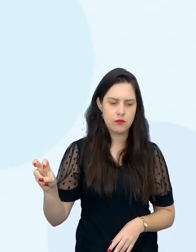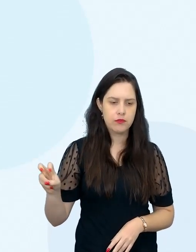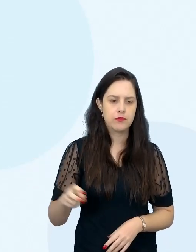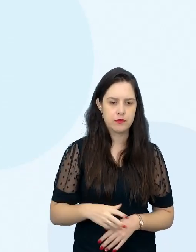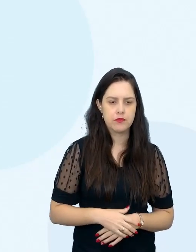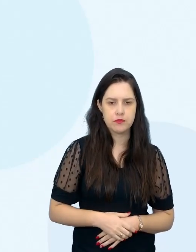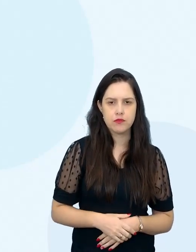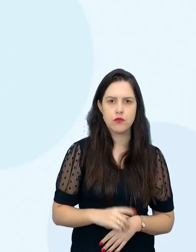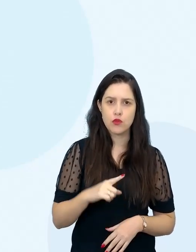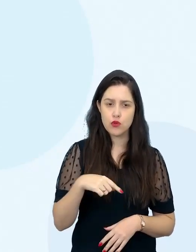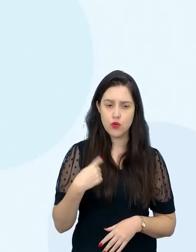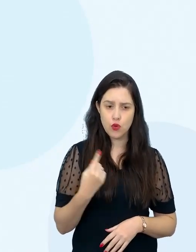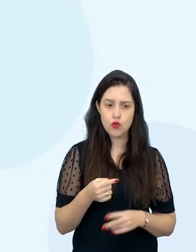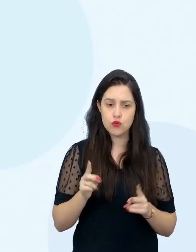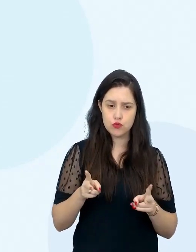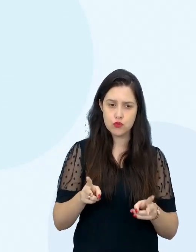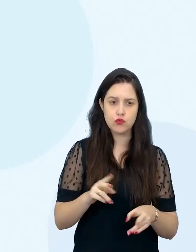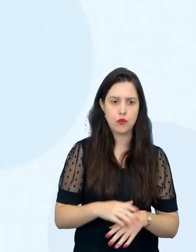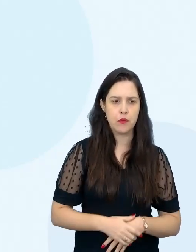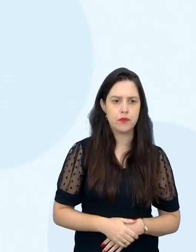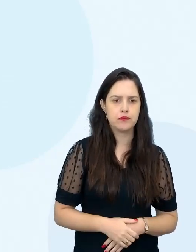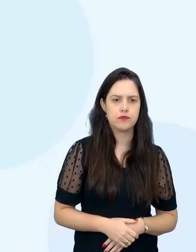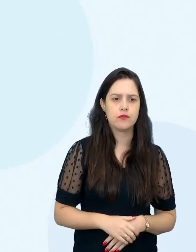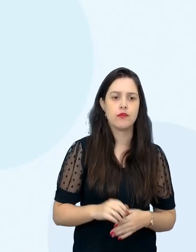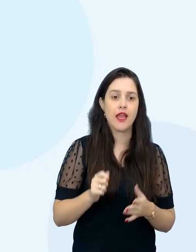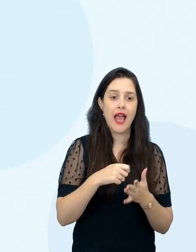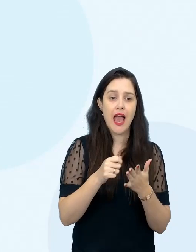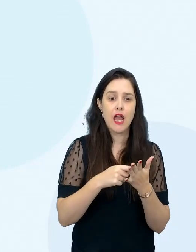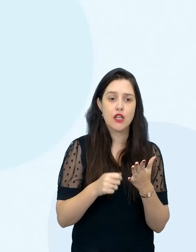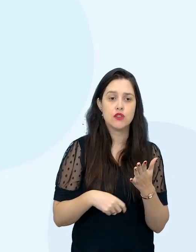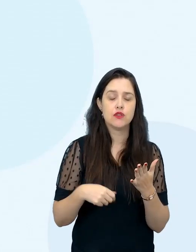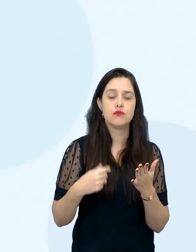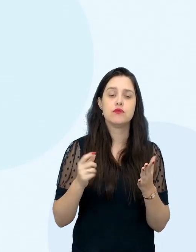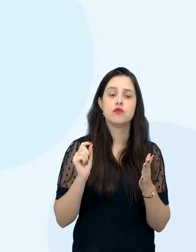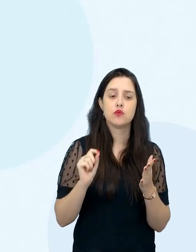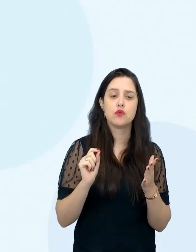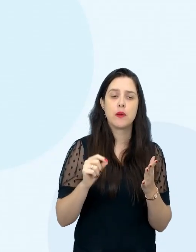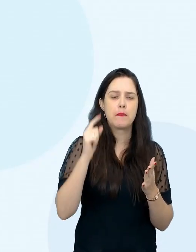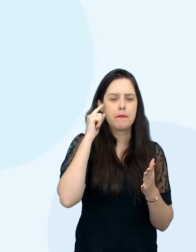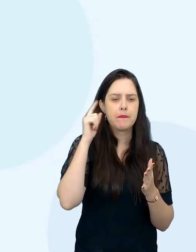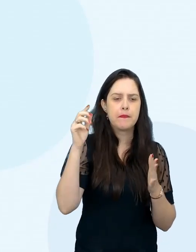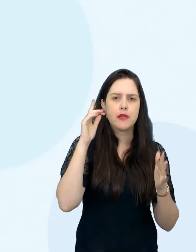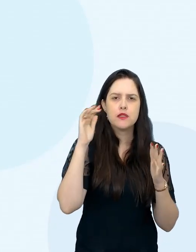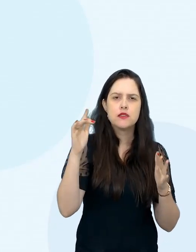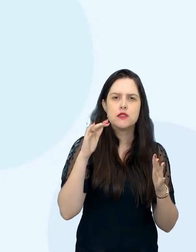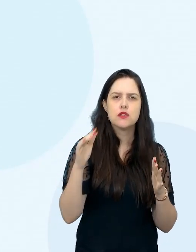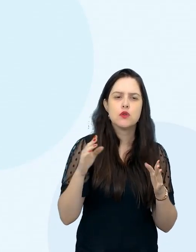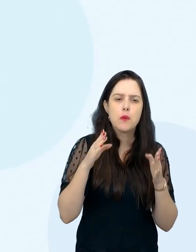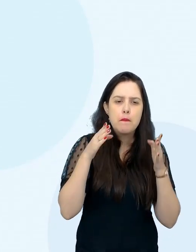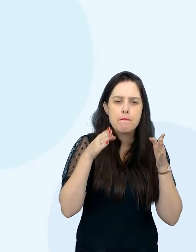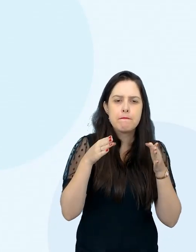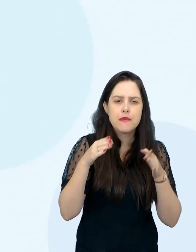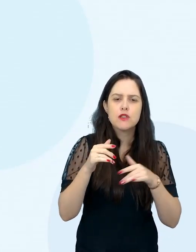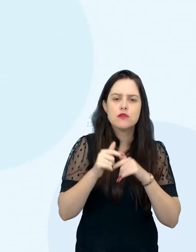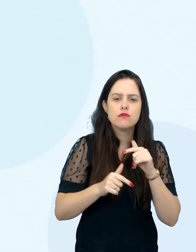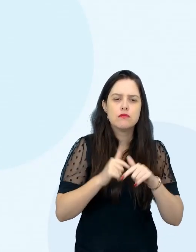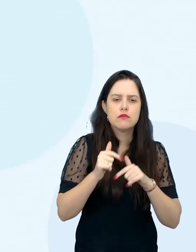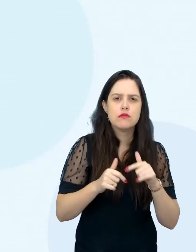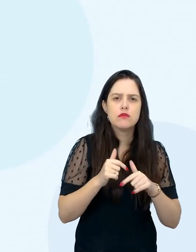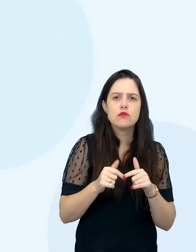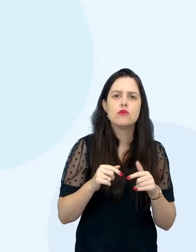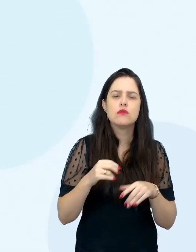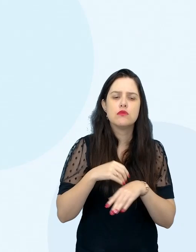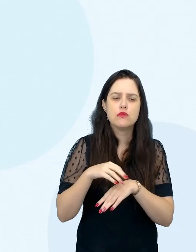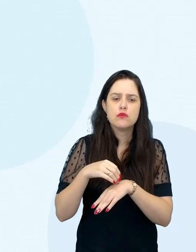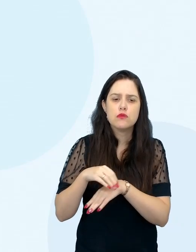aí do nosso currículo. Da Agenda 2030, pensando, né, nesse tema que a gente quer trabalhar, a gente sugere aí